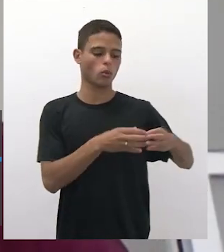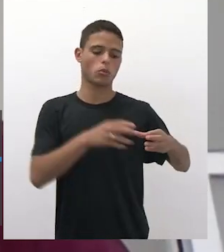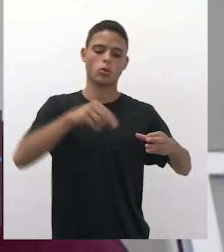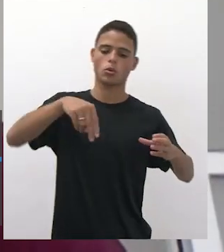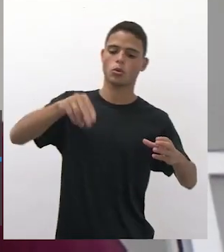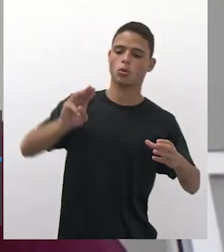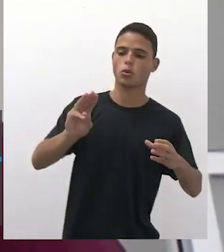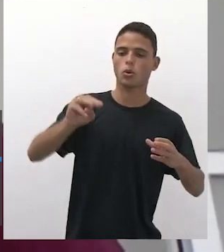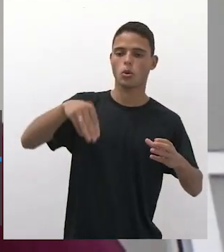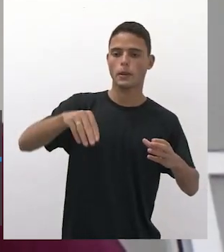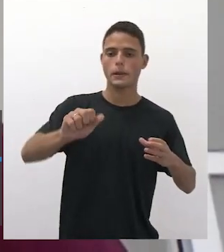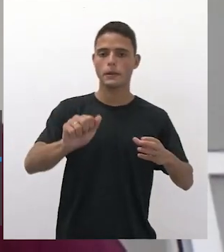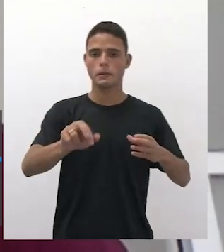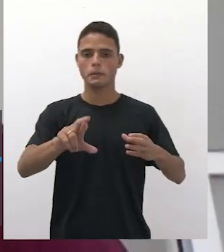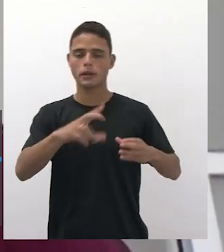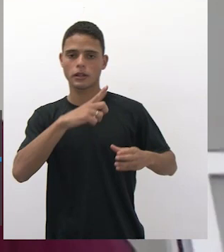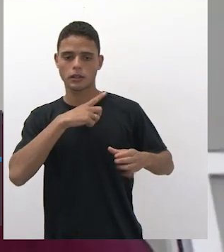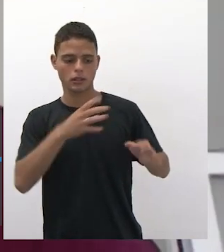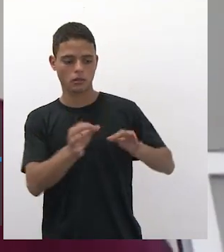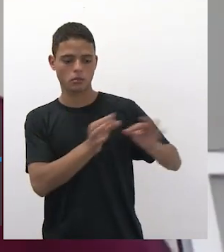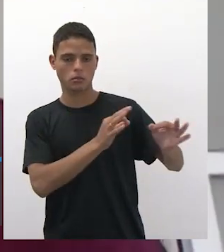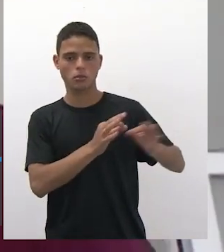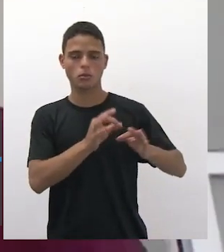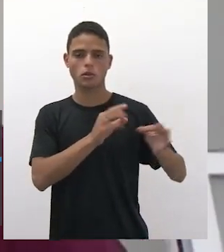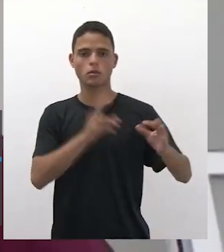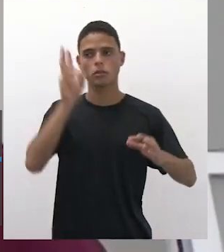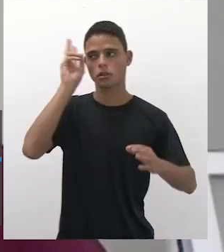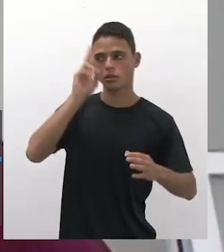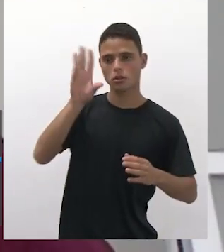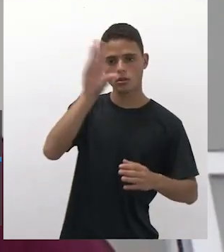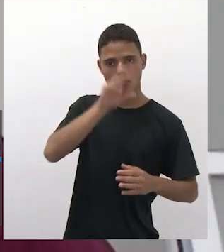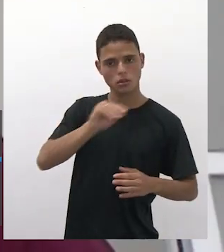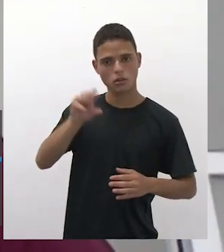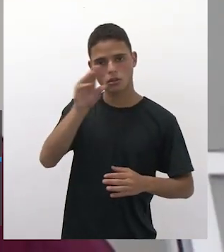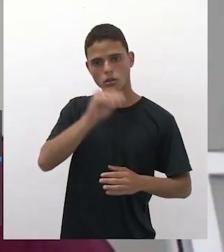o programa de história oral denominado Memória Oral.